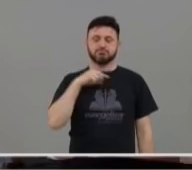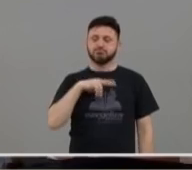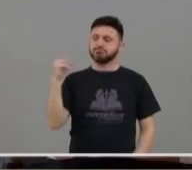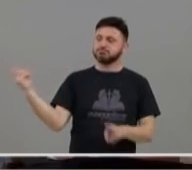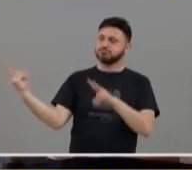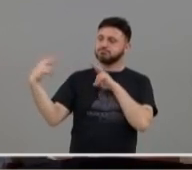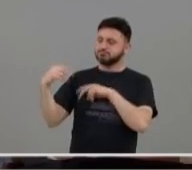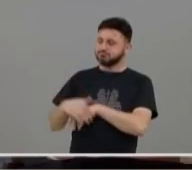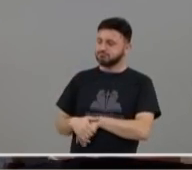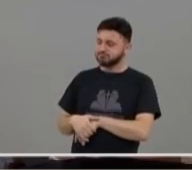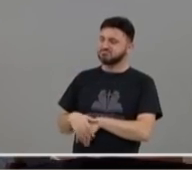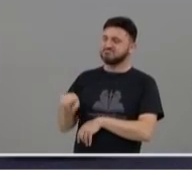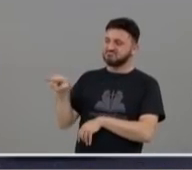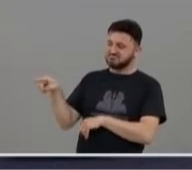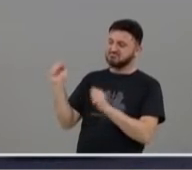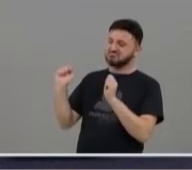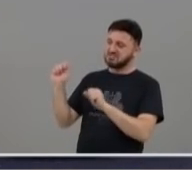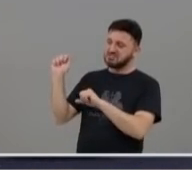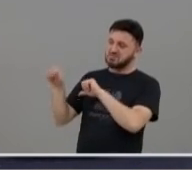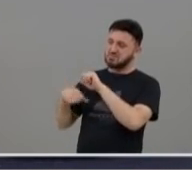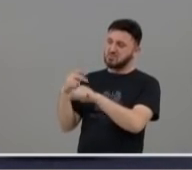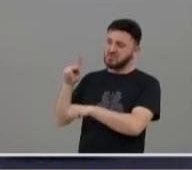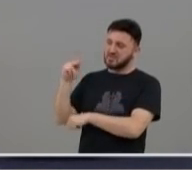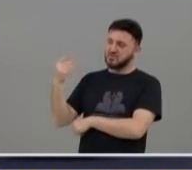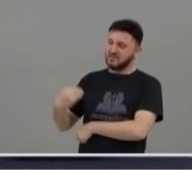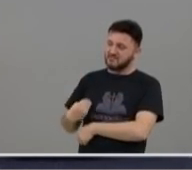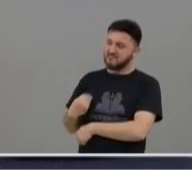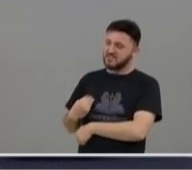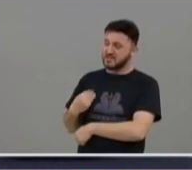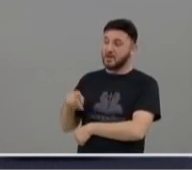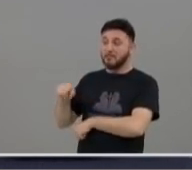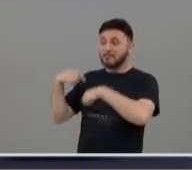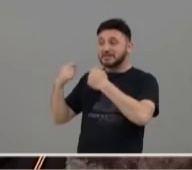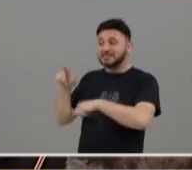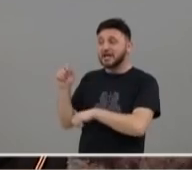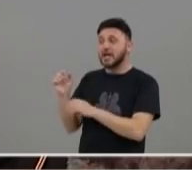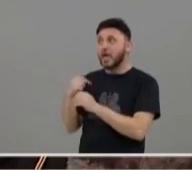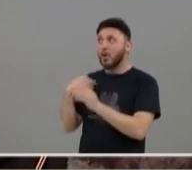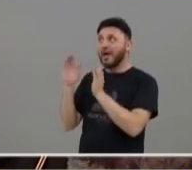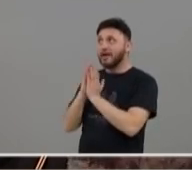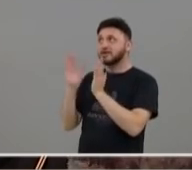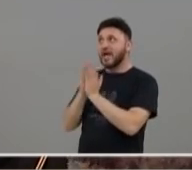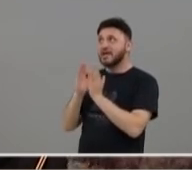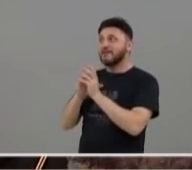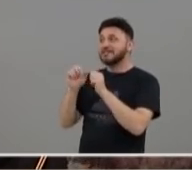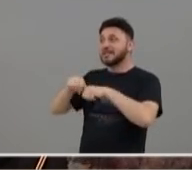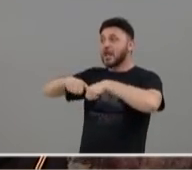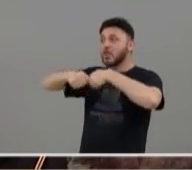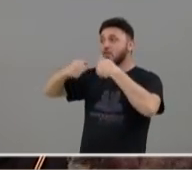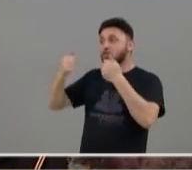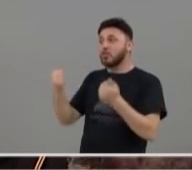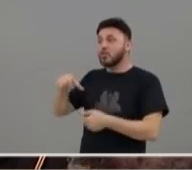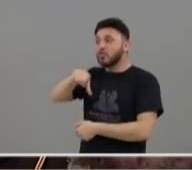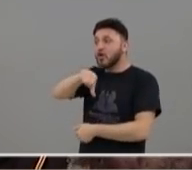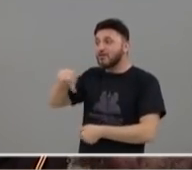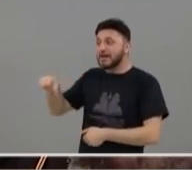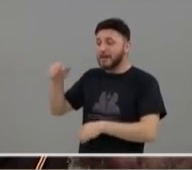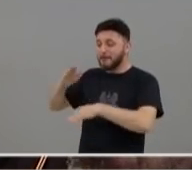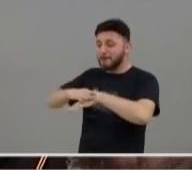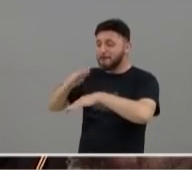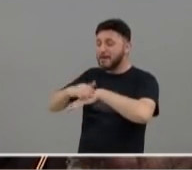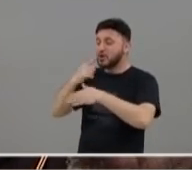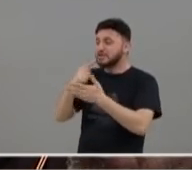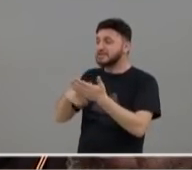assim, fulano devia mudar. Não é assim que a gente fala? Ô, fulano, estou rezando, fazendo a novena das mãos ensanguentadas